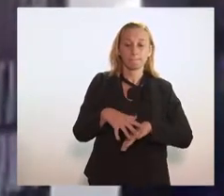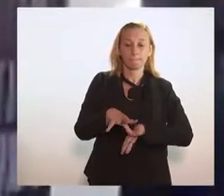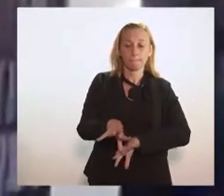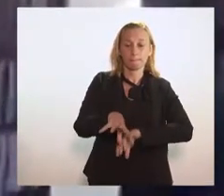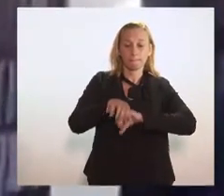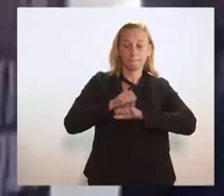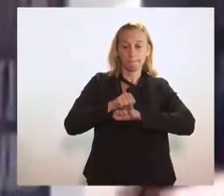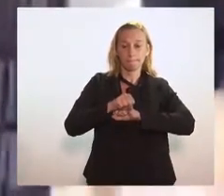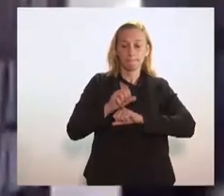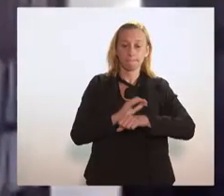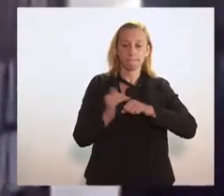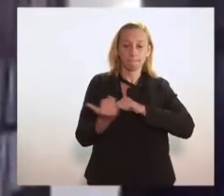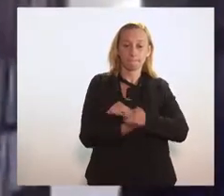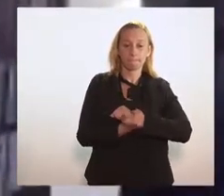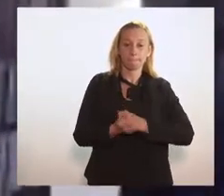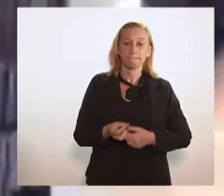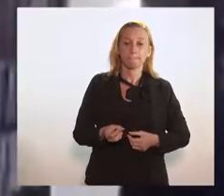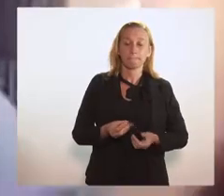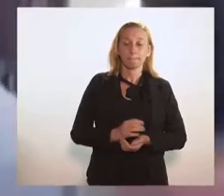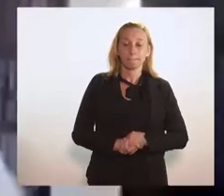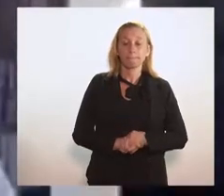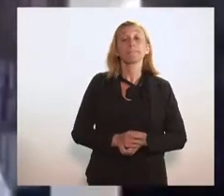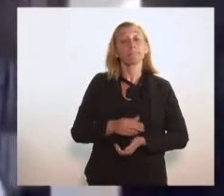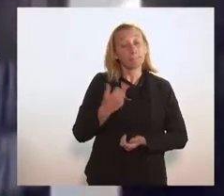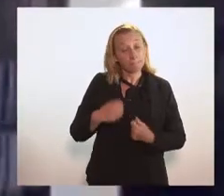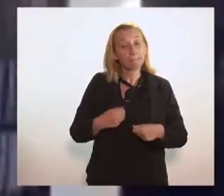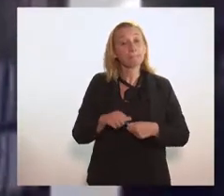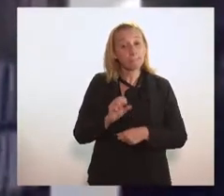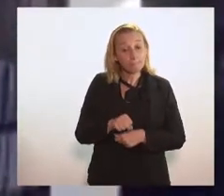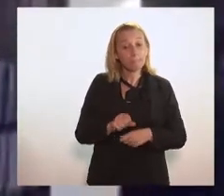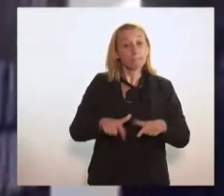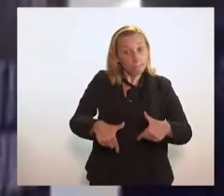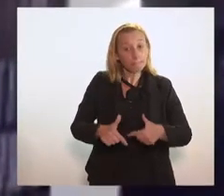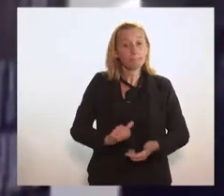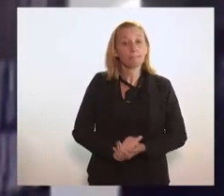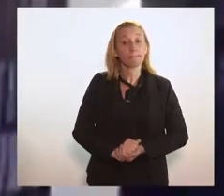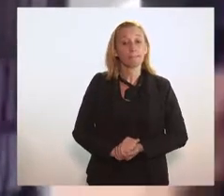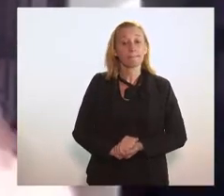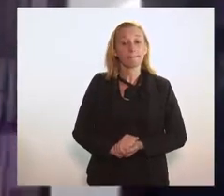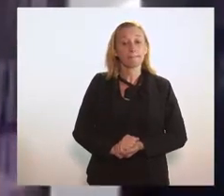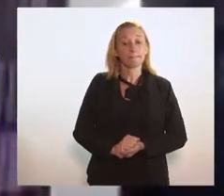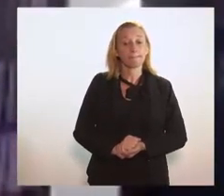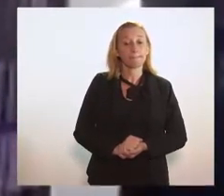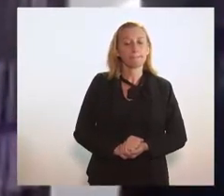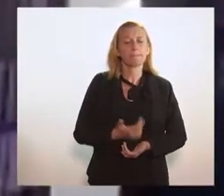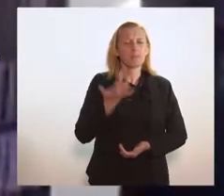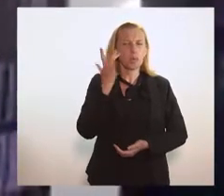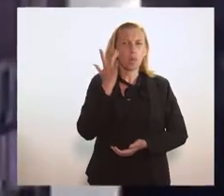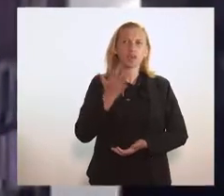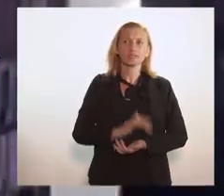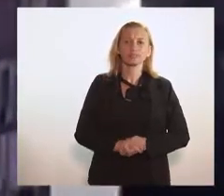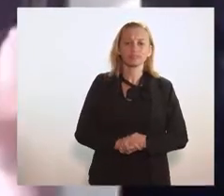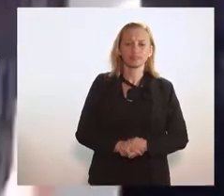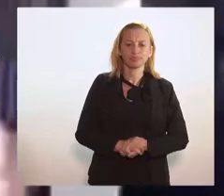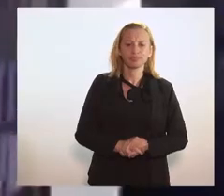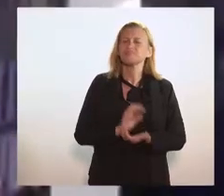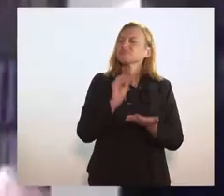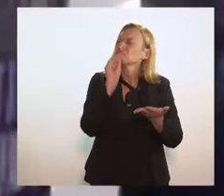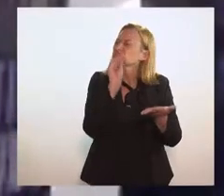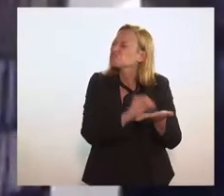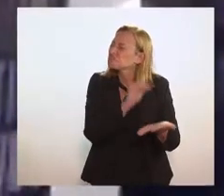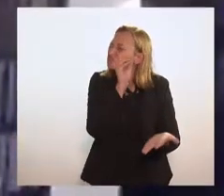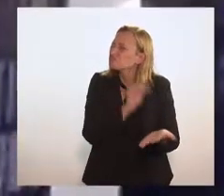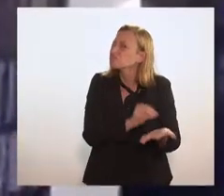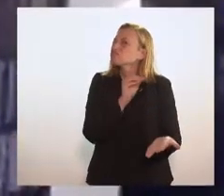estado. Tem que fazer isso, tem que fazer isso. Então, eu acho que está